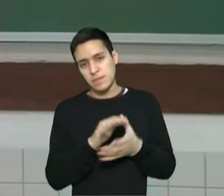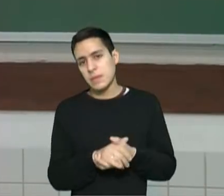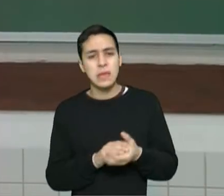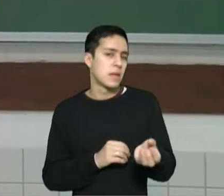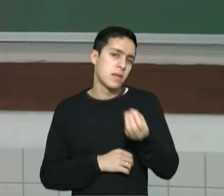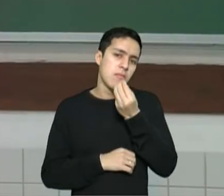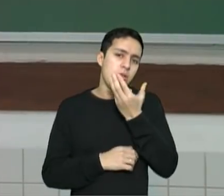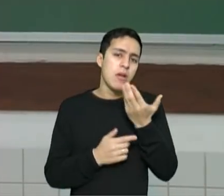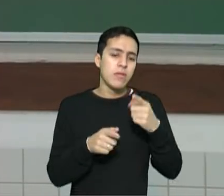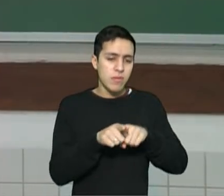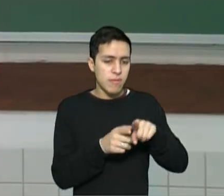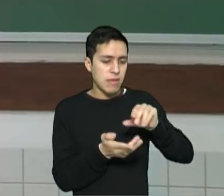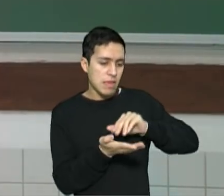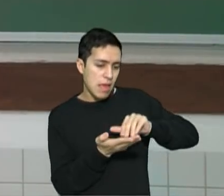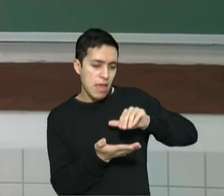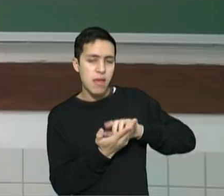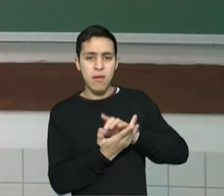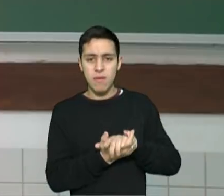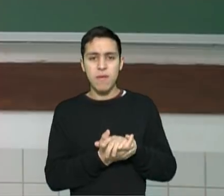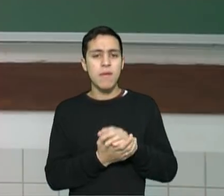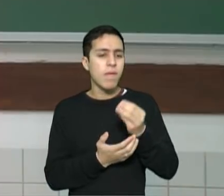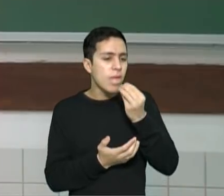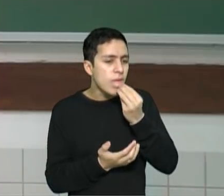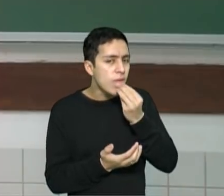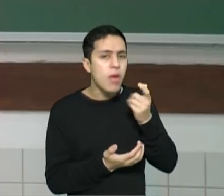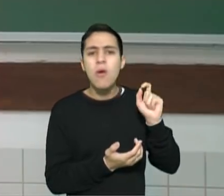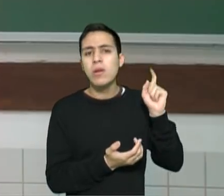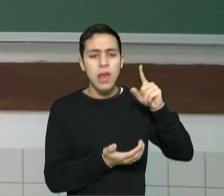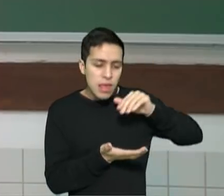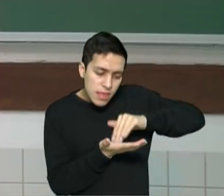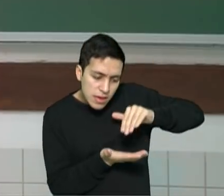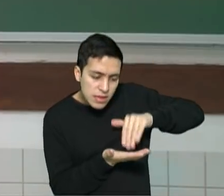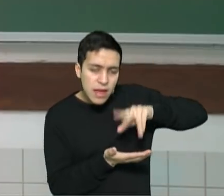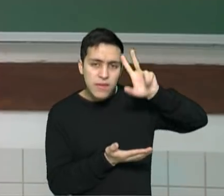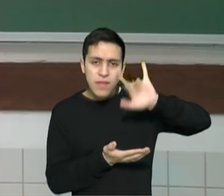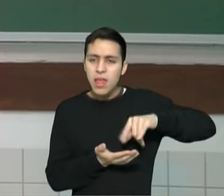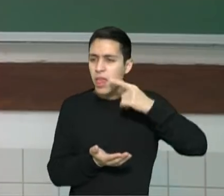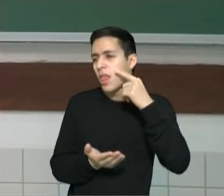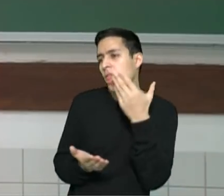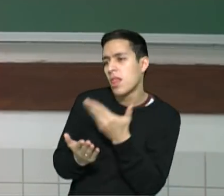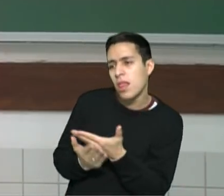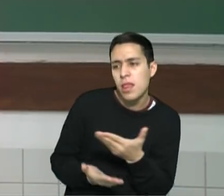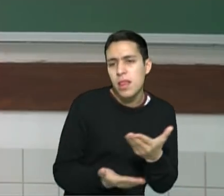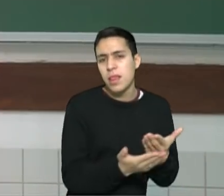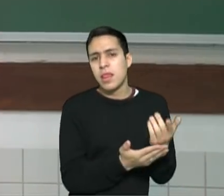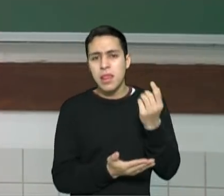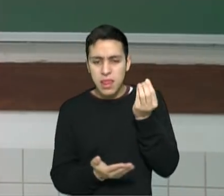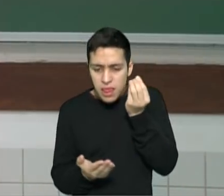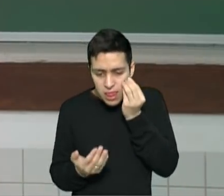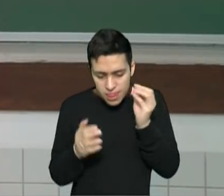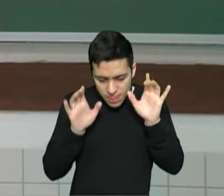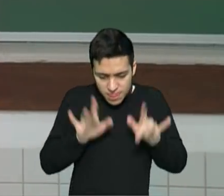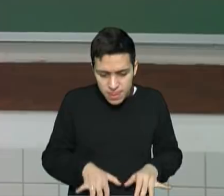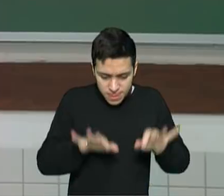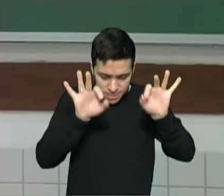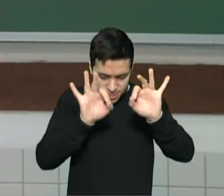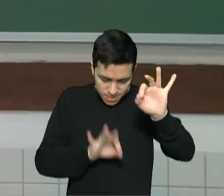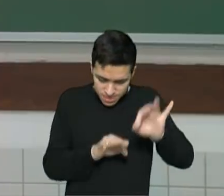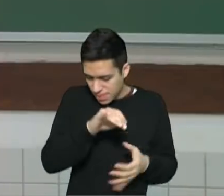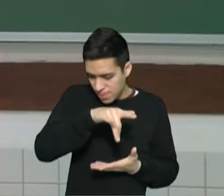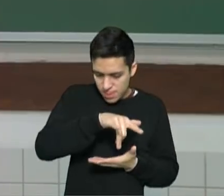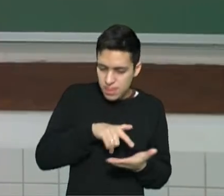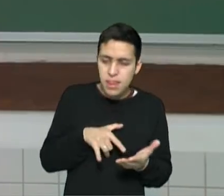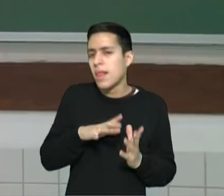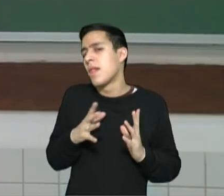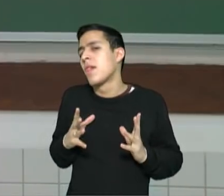logicamente, um secretariado, que ele vai fazer estudos, fazer a parte escrita, para que se organize todos os